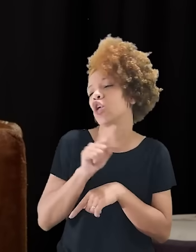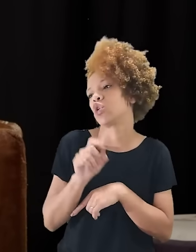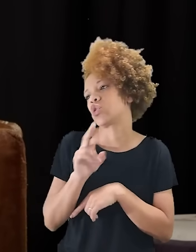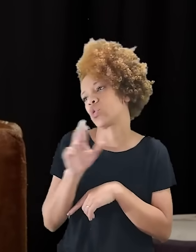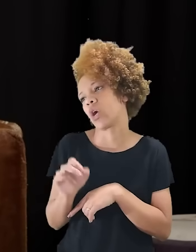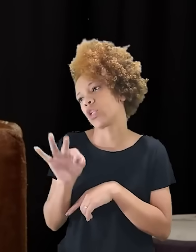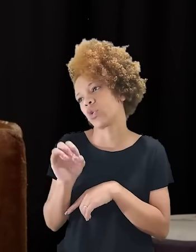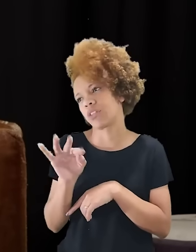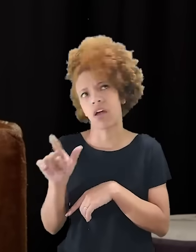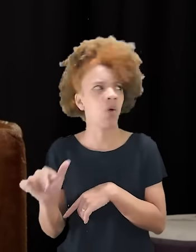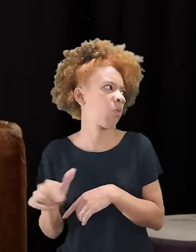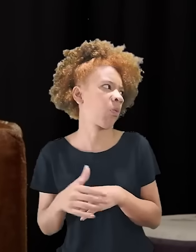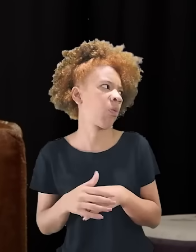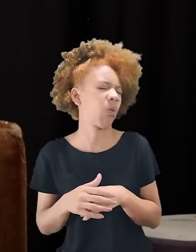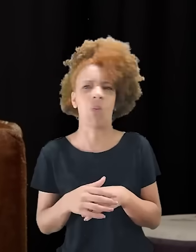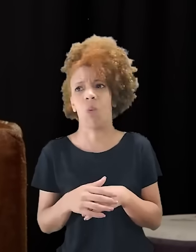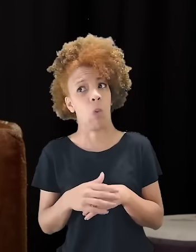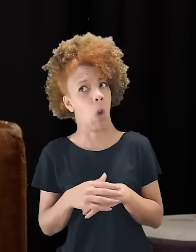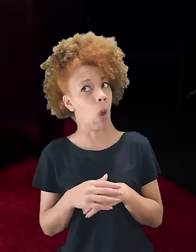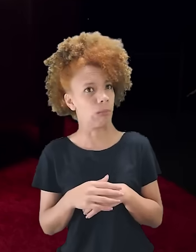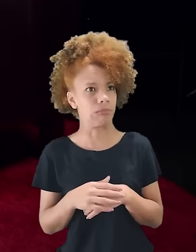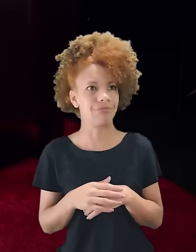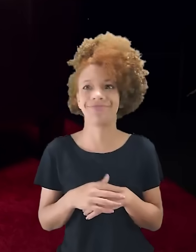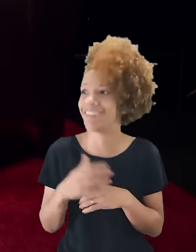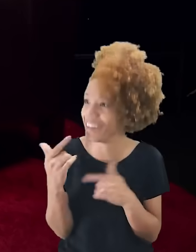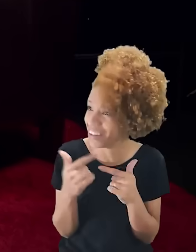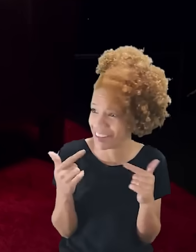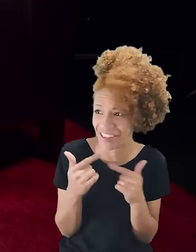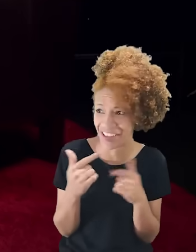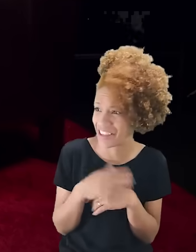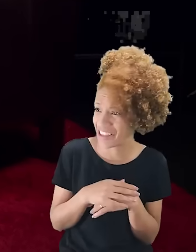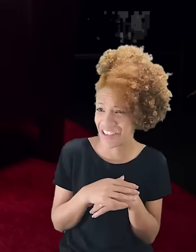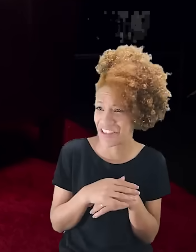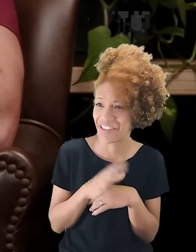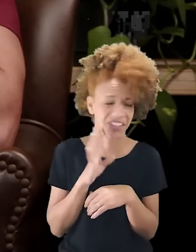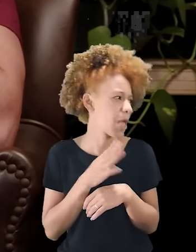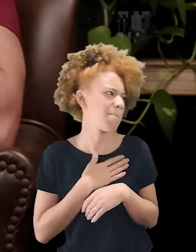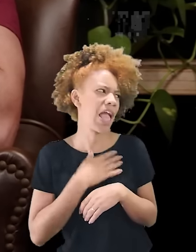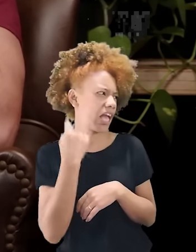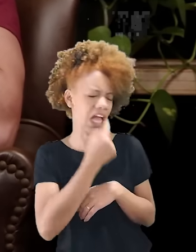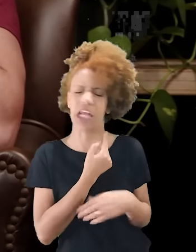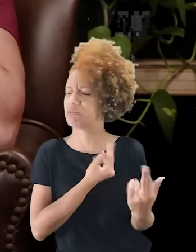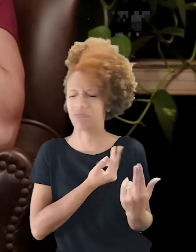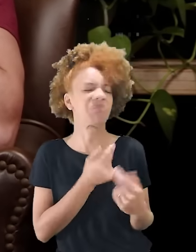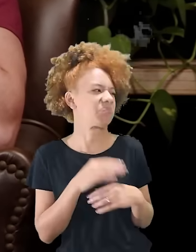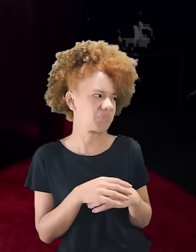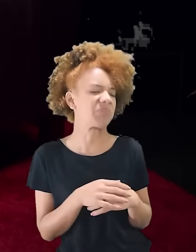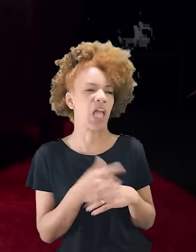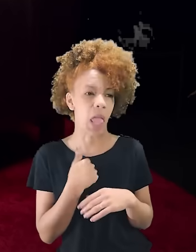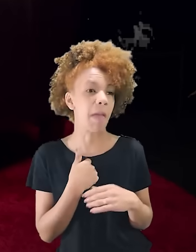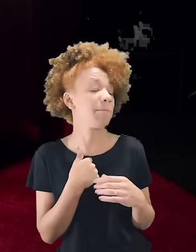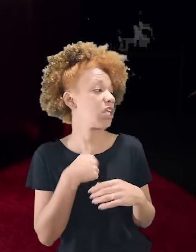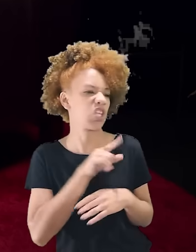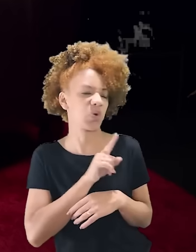OK aí não a eu não a t sua cara é minha cara é muito minha cara é a cara dele você tem